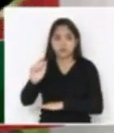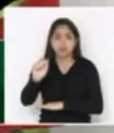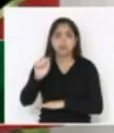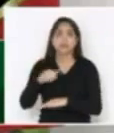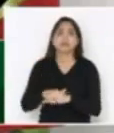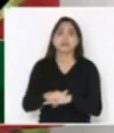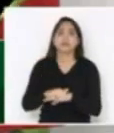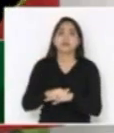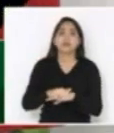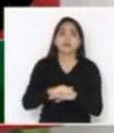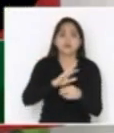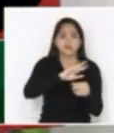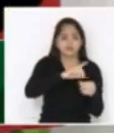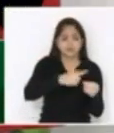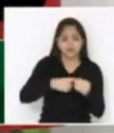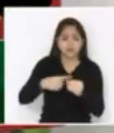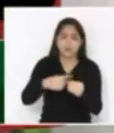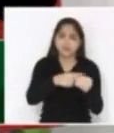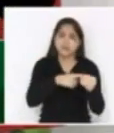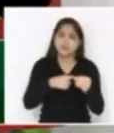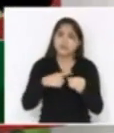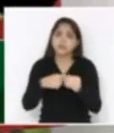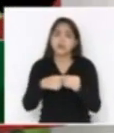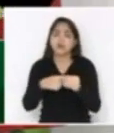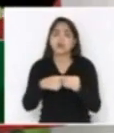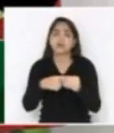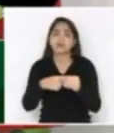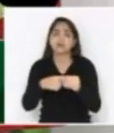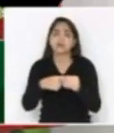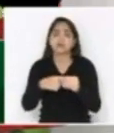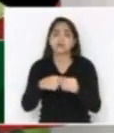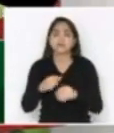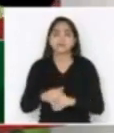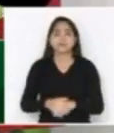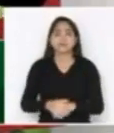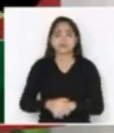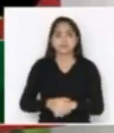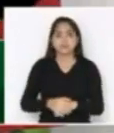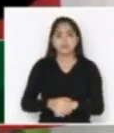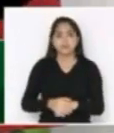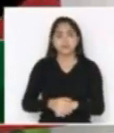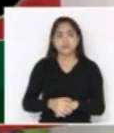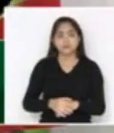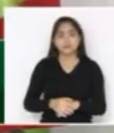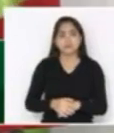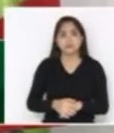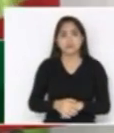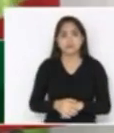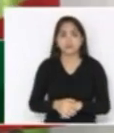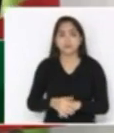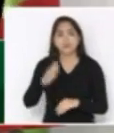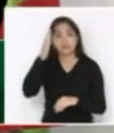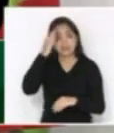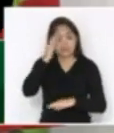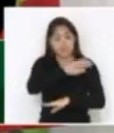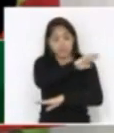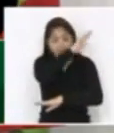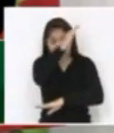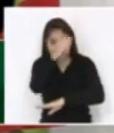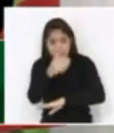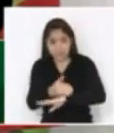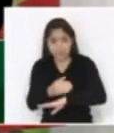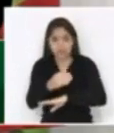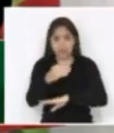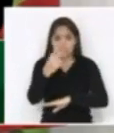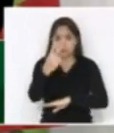Bom Jesus, Vacaria, Lagoa Vermelha, Passo Fundo, Erechim, Carazinho, São Borja, Argentina, sabe que a Serra da Rocinha